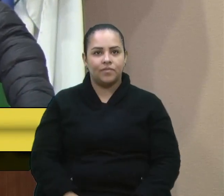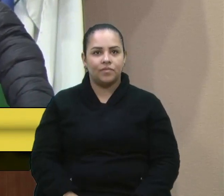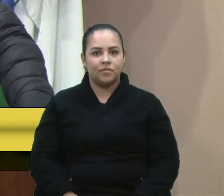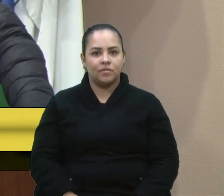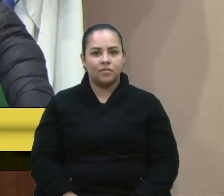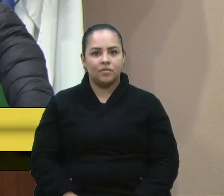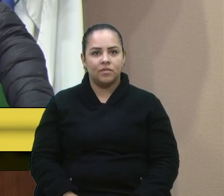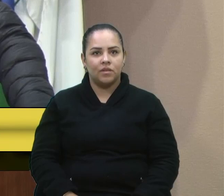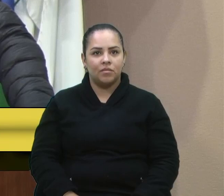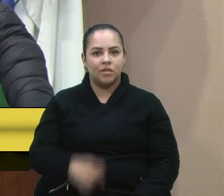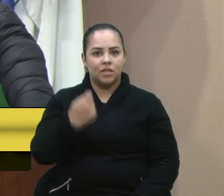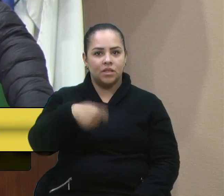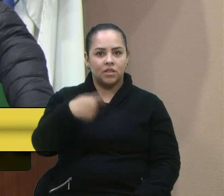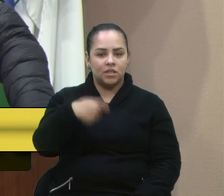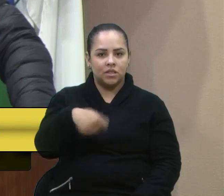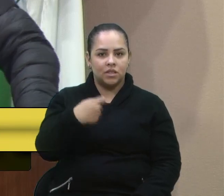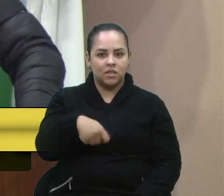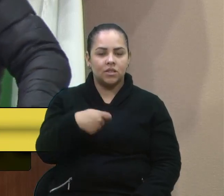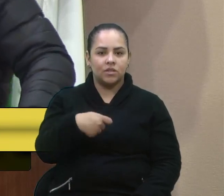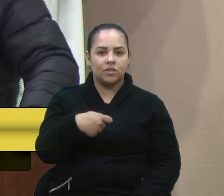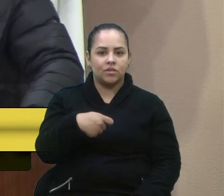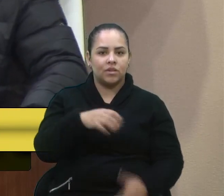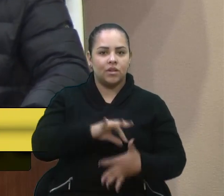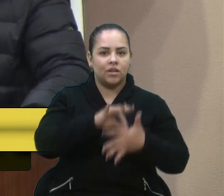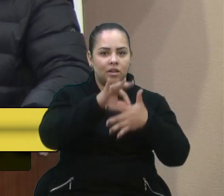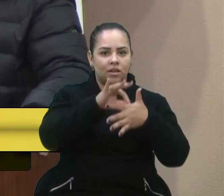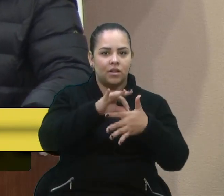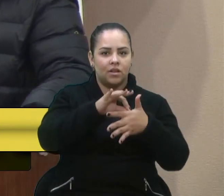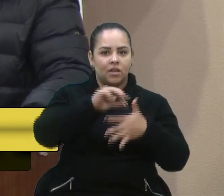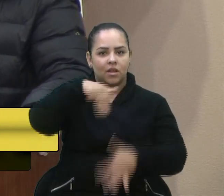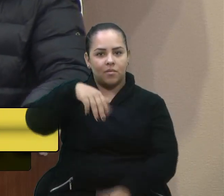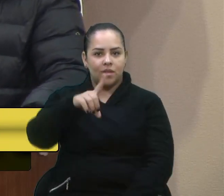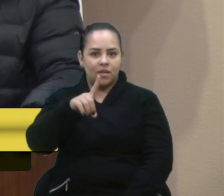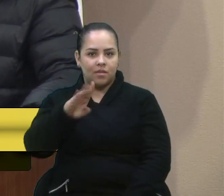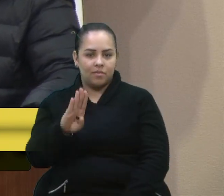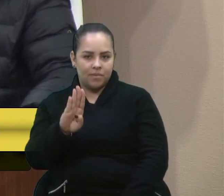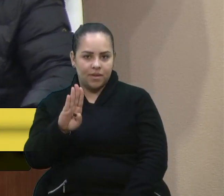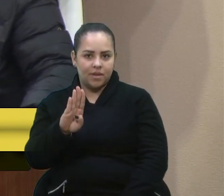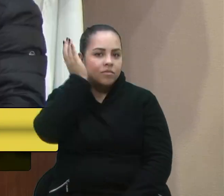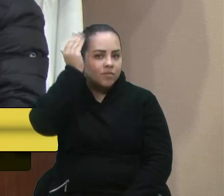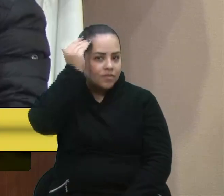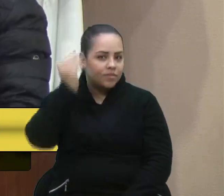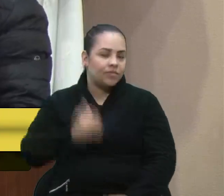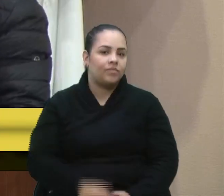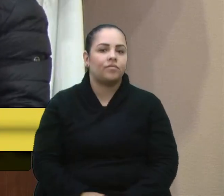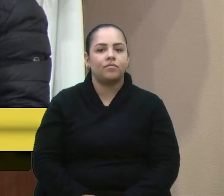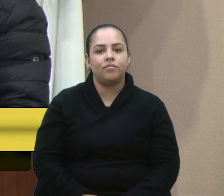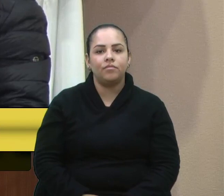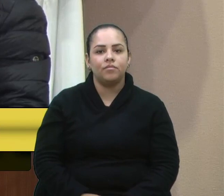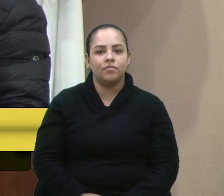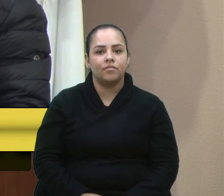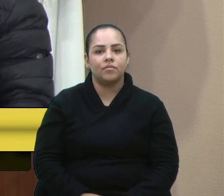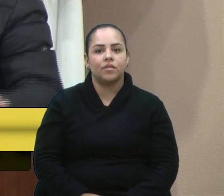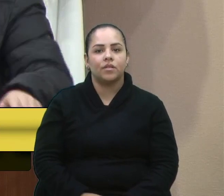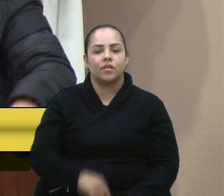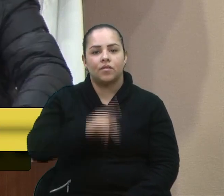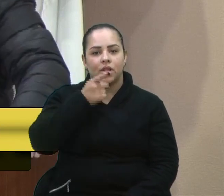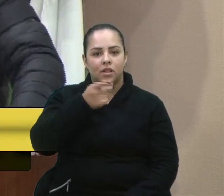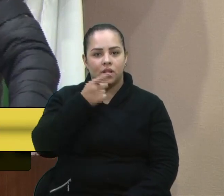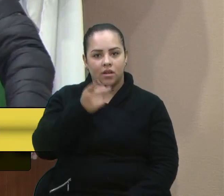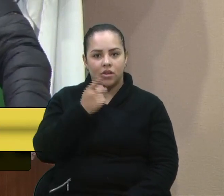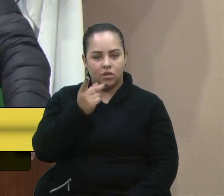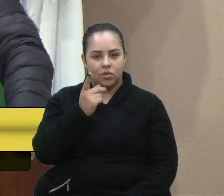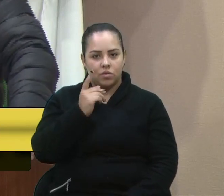apartes. Uma declaração de líder ao MDB, com a palavra o vereador Felipe, senhor presidente. Em declaração de líder, a bancada